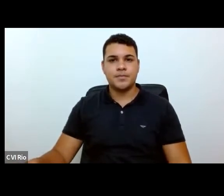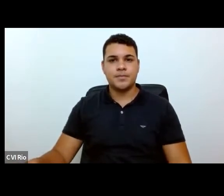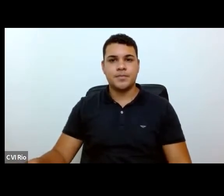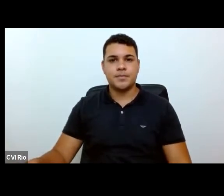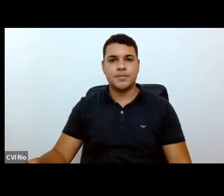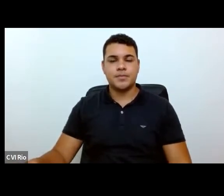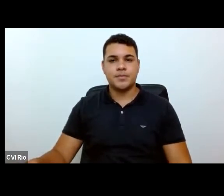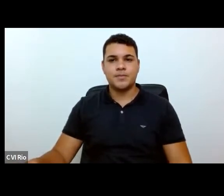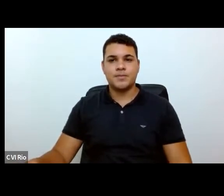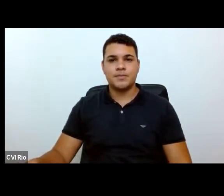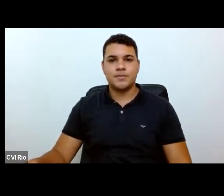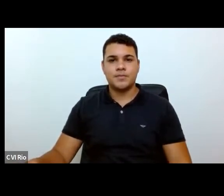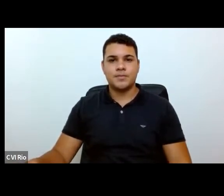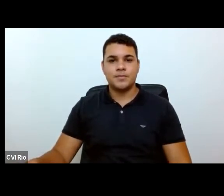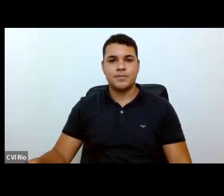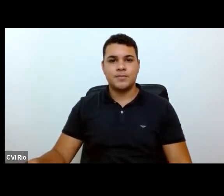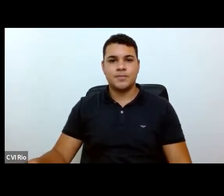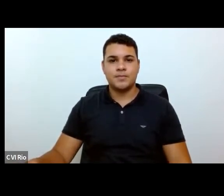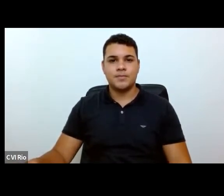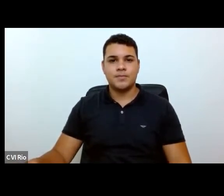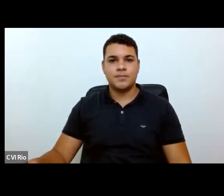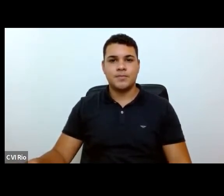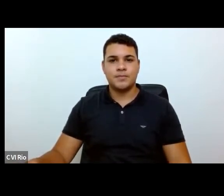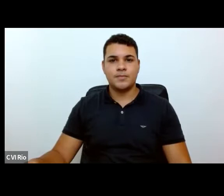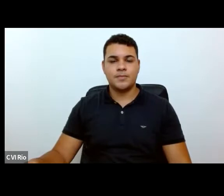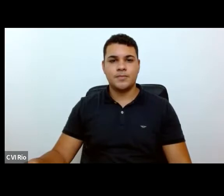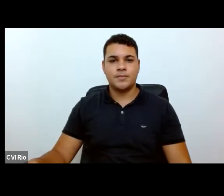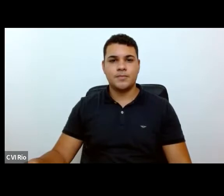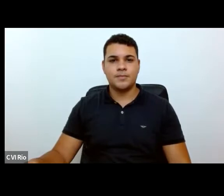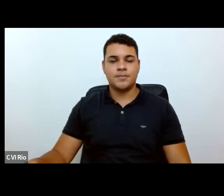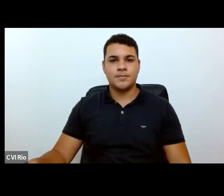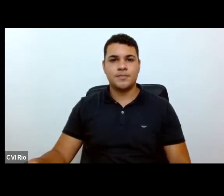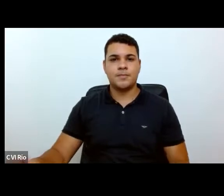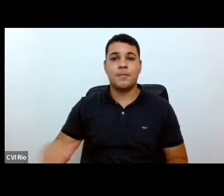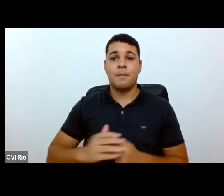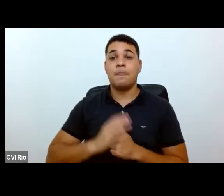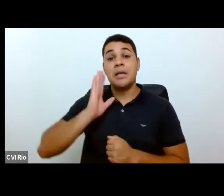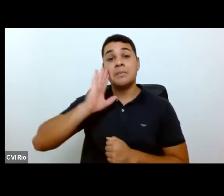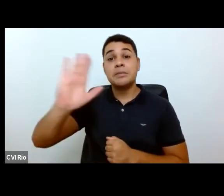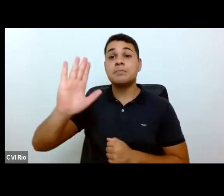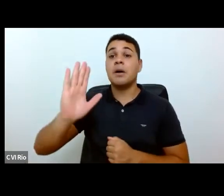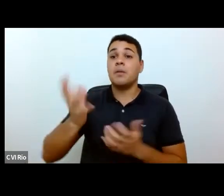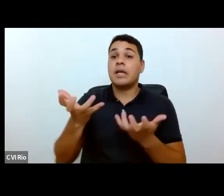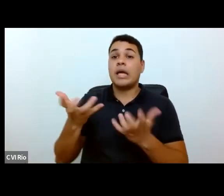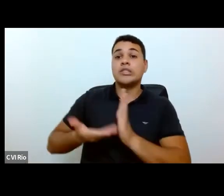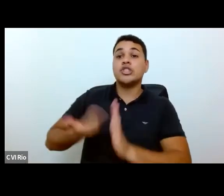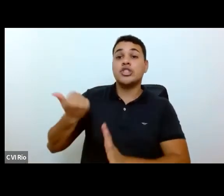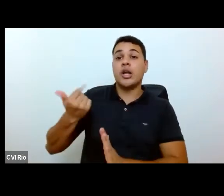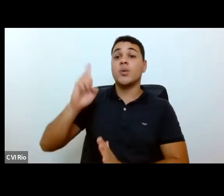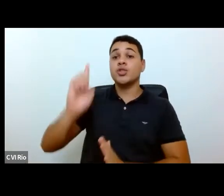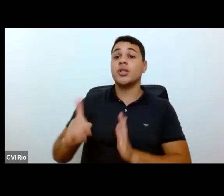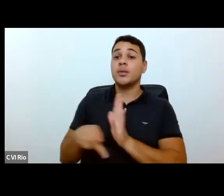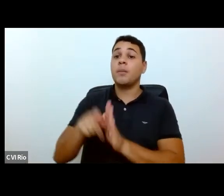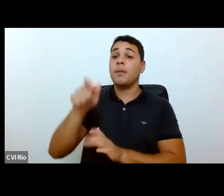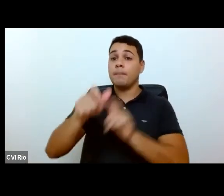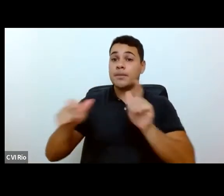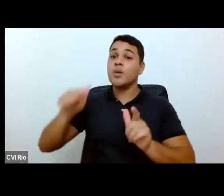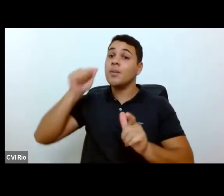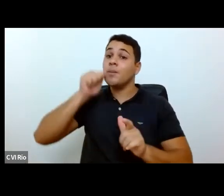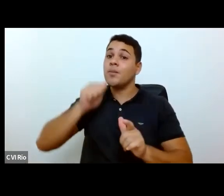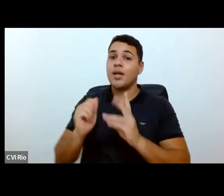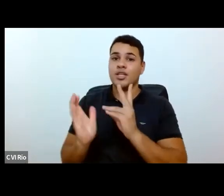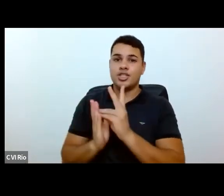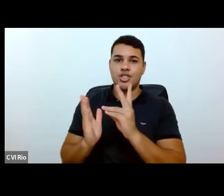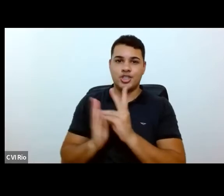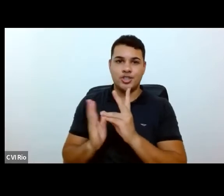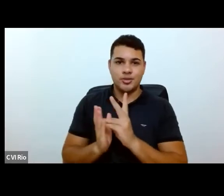uma mãe que arrancar o direito de amamentação também fala desse trauma também, que é um racismo da